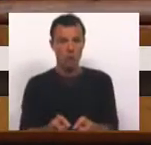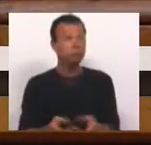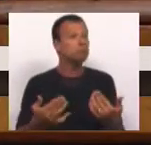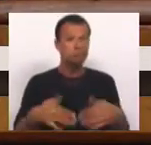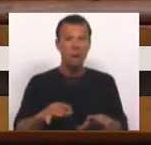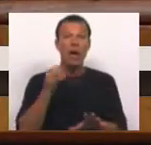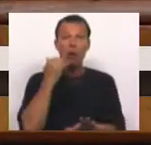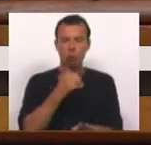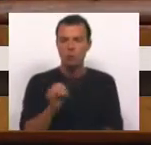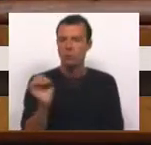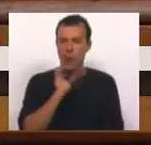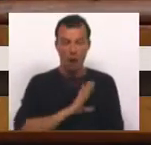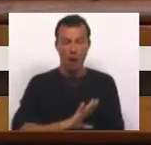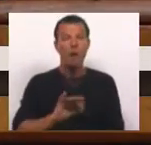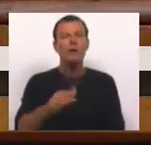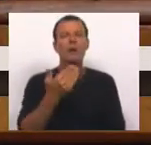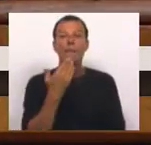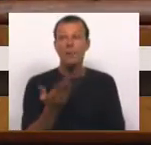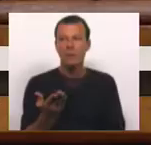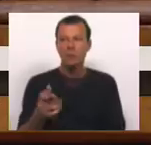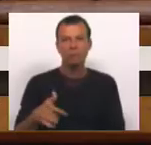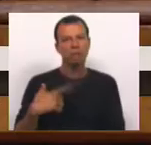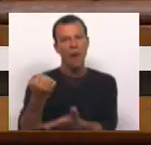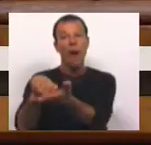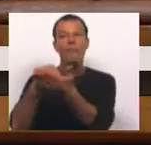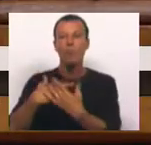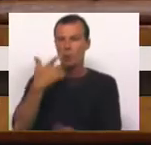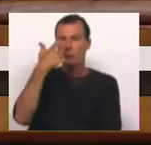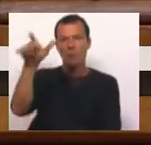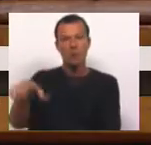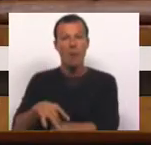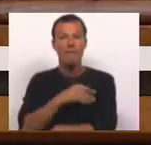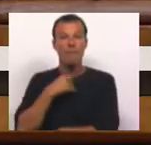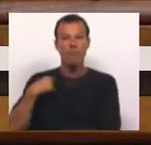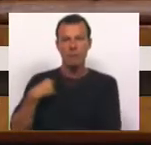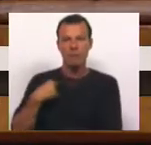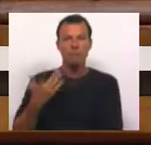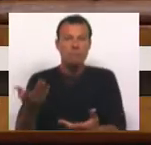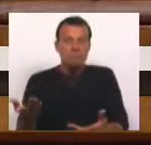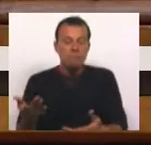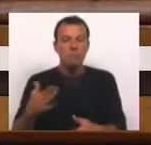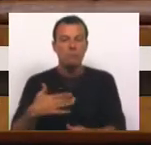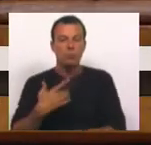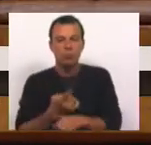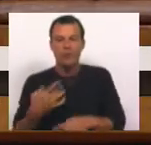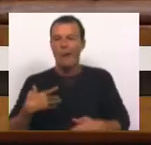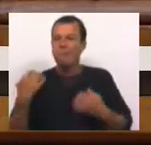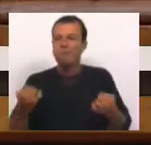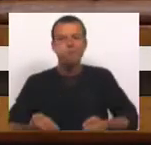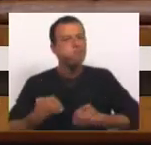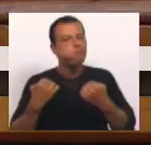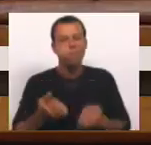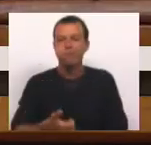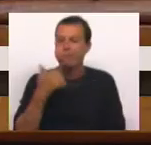e poder pedir a ajuda de um médico para o fazer, por não suportar que o sofrimento intolerável e atroz seja a